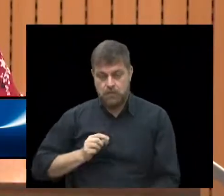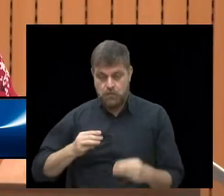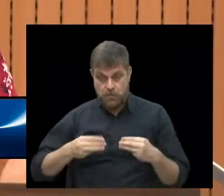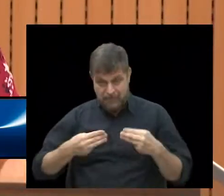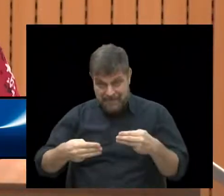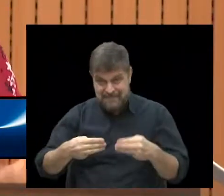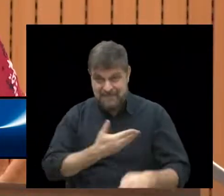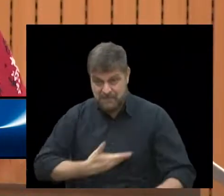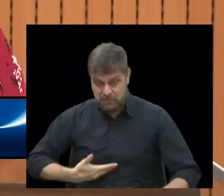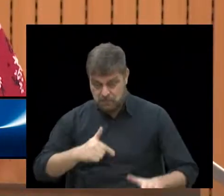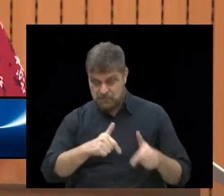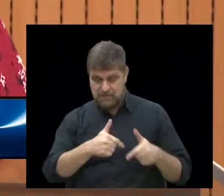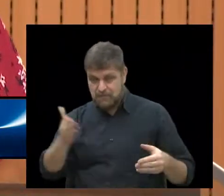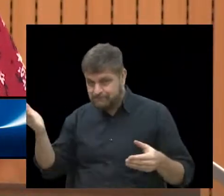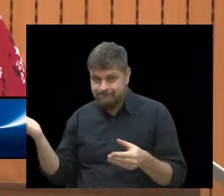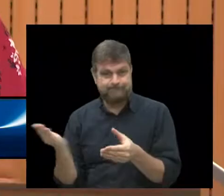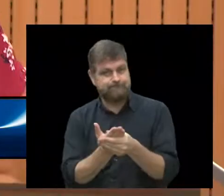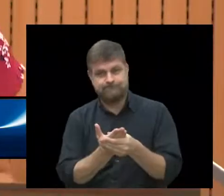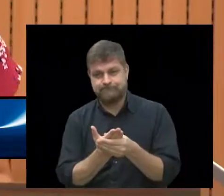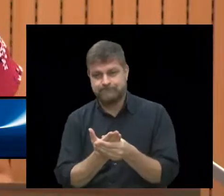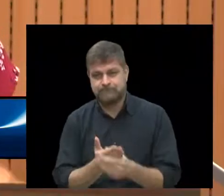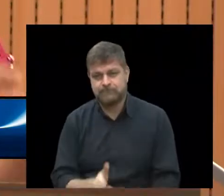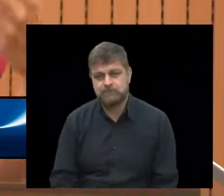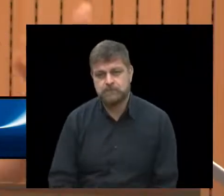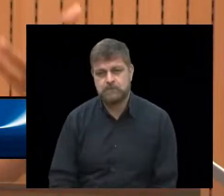entrou com uma ação para que